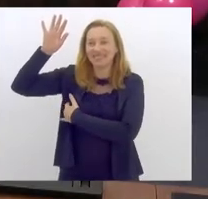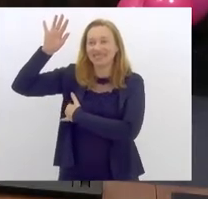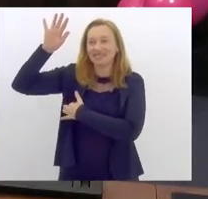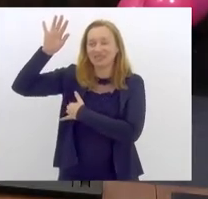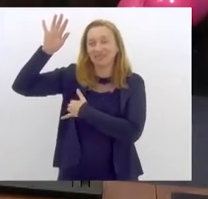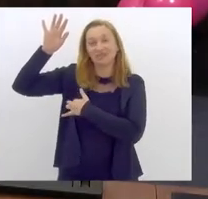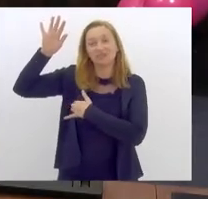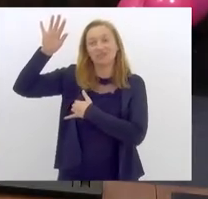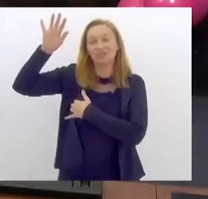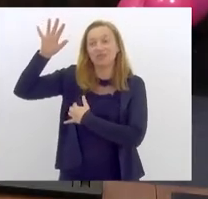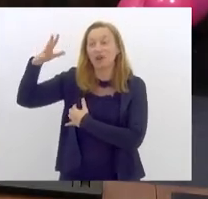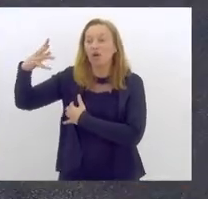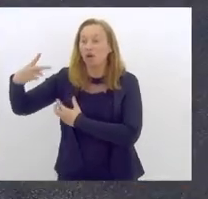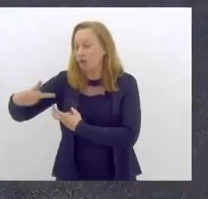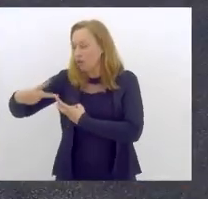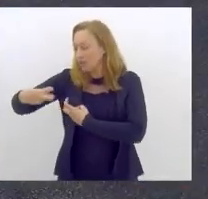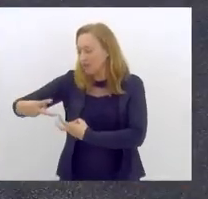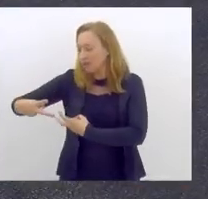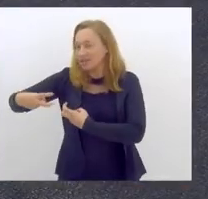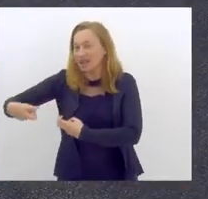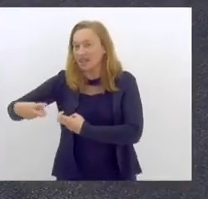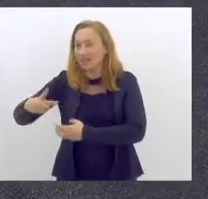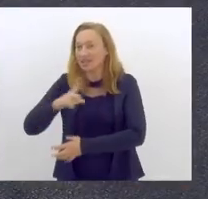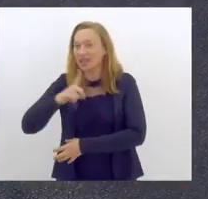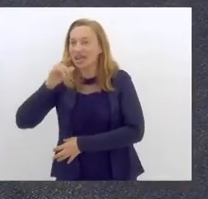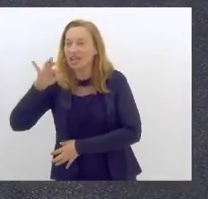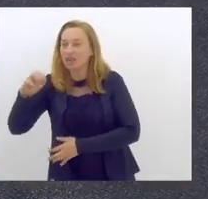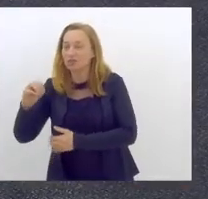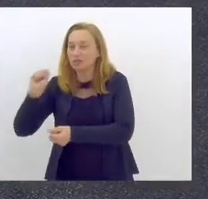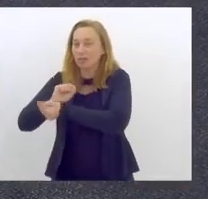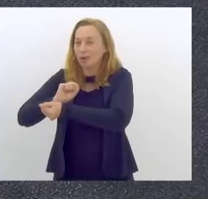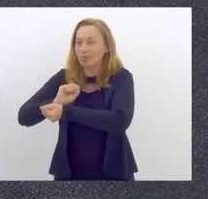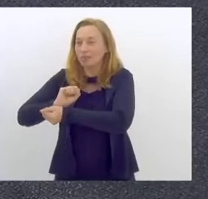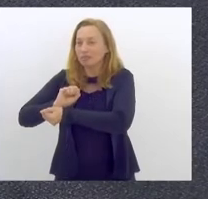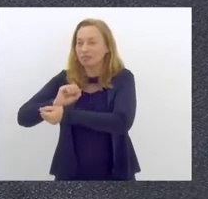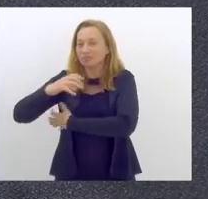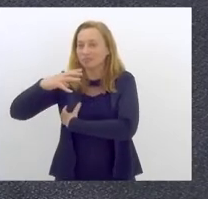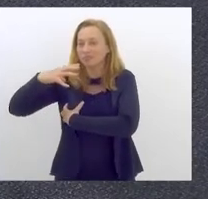Observe se sai algum líquido se apalpa